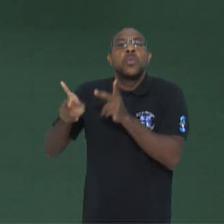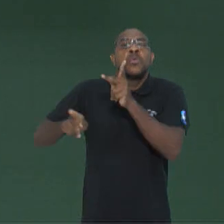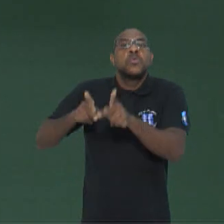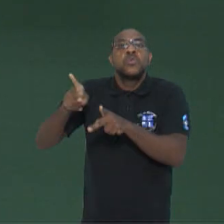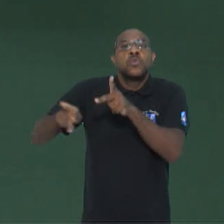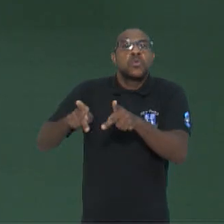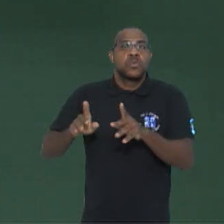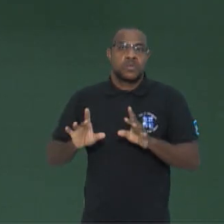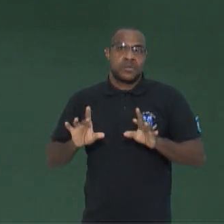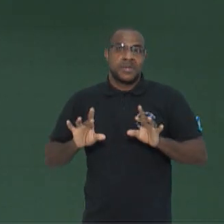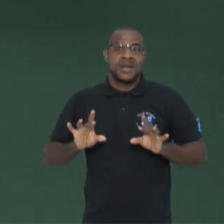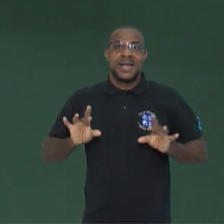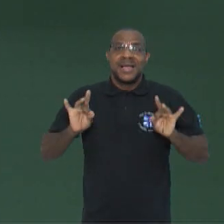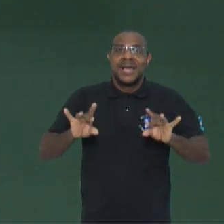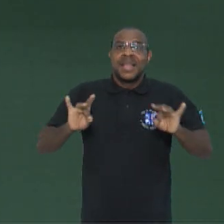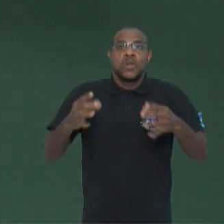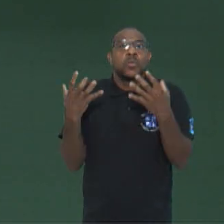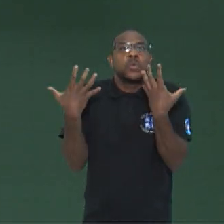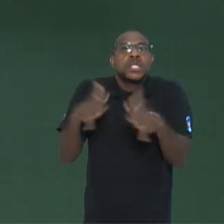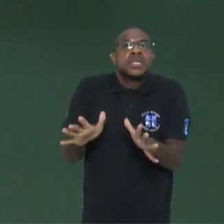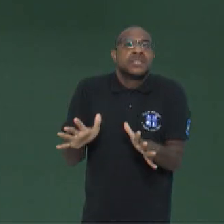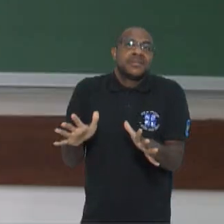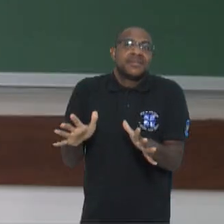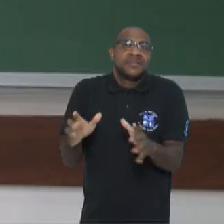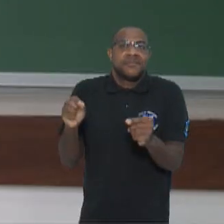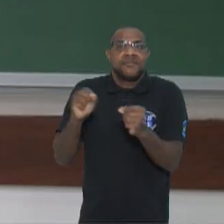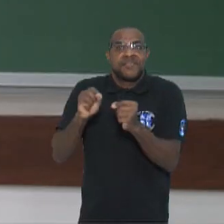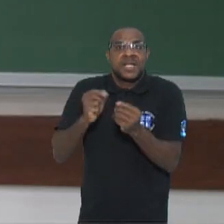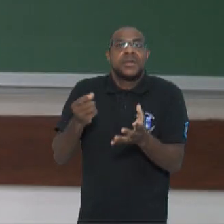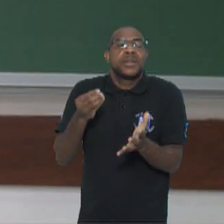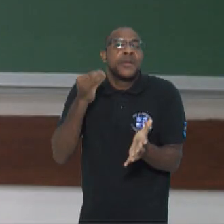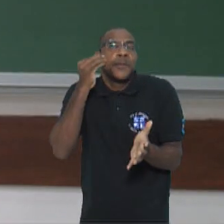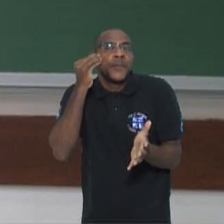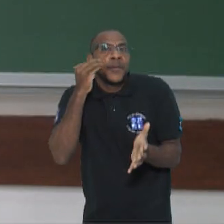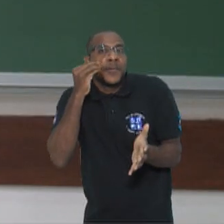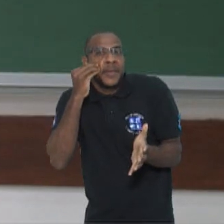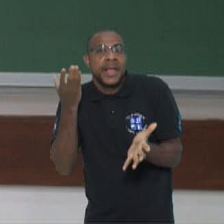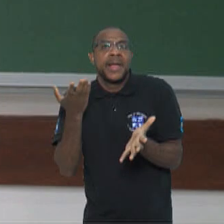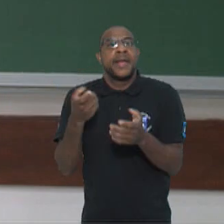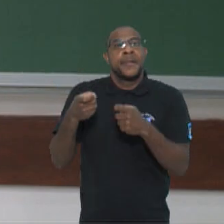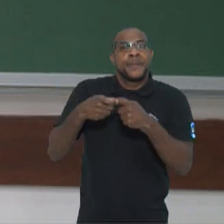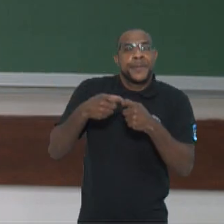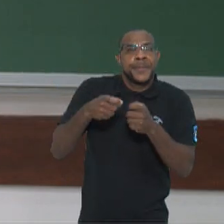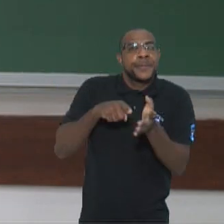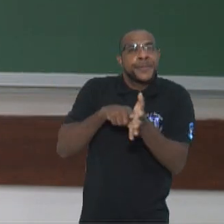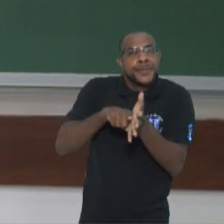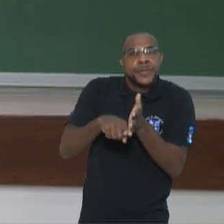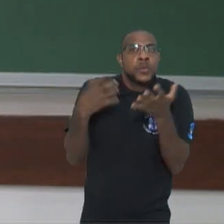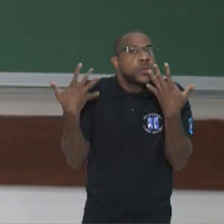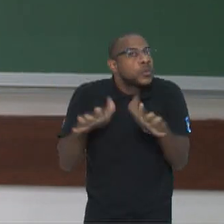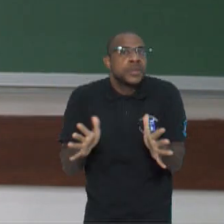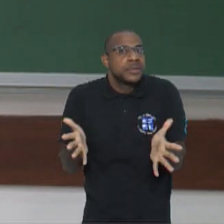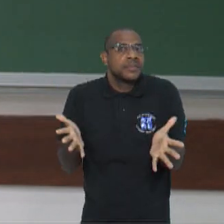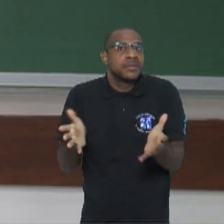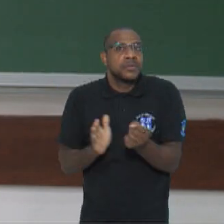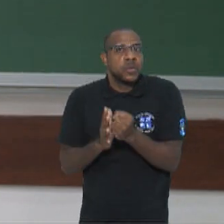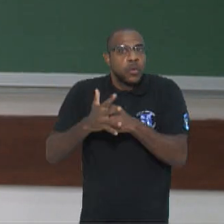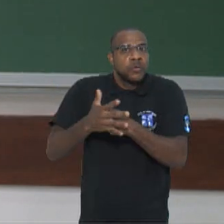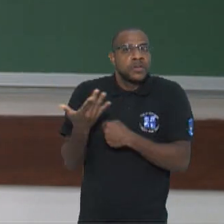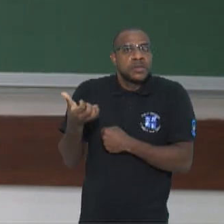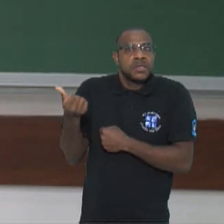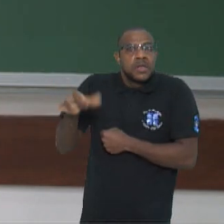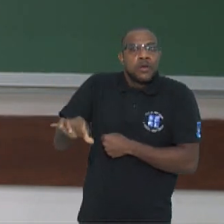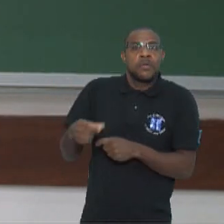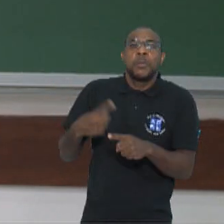se negado a fazer o teste, né? Sendo que é uma epidemia mundial, está afetando aí todo mundo, então por que não